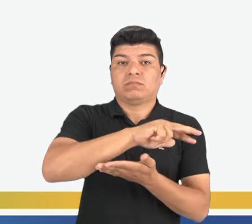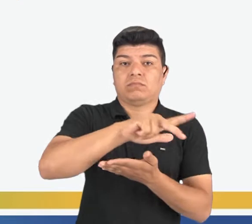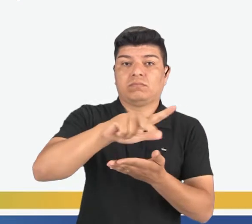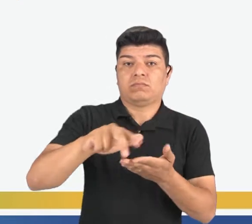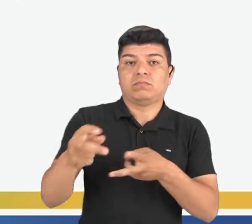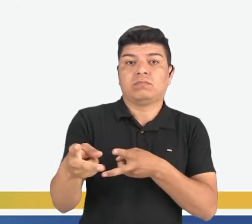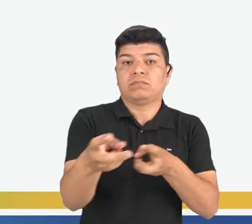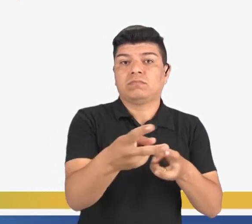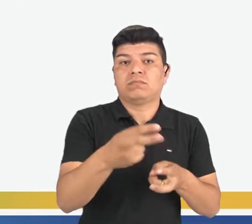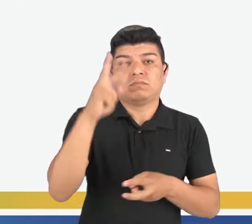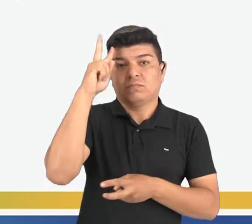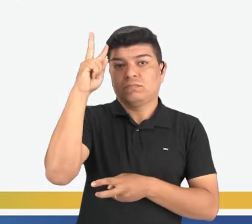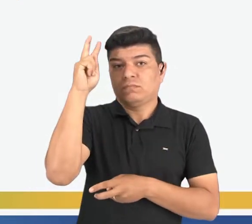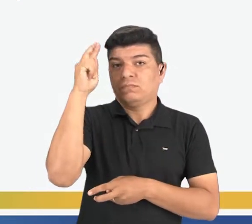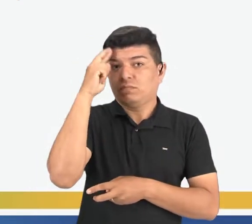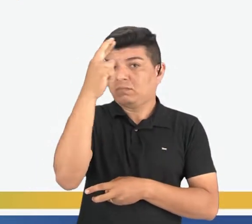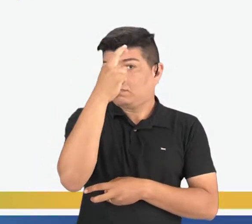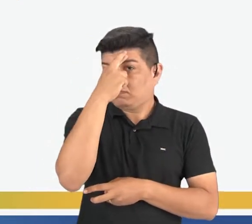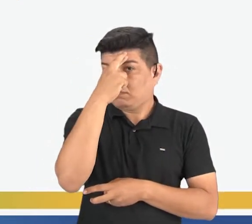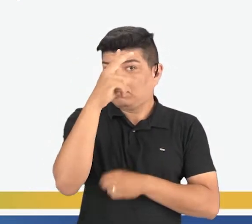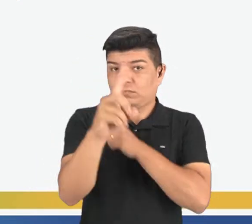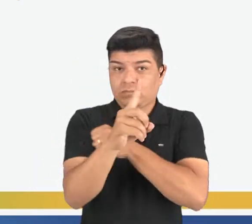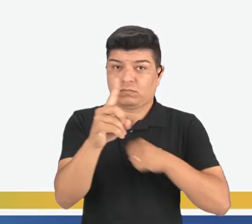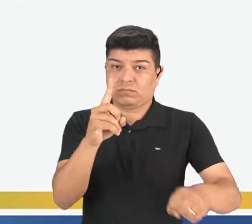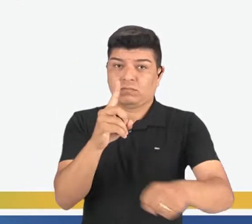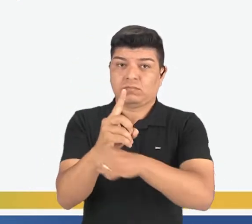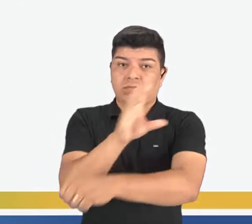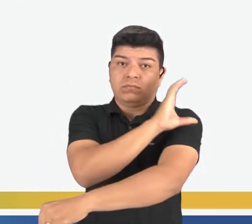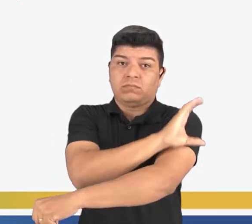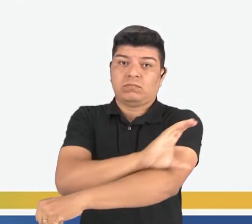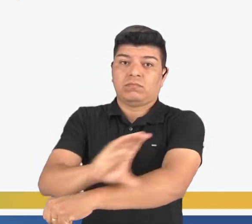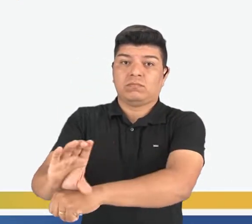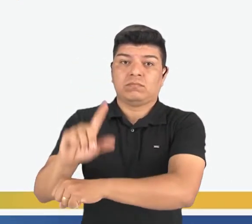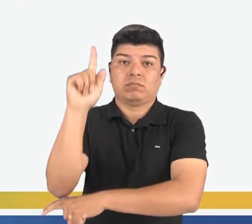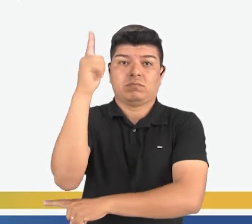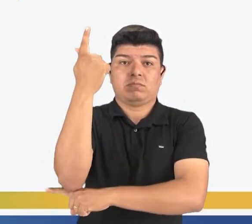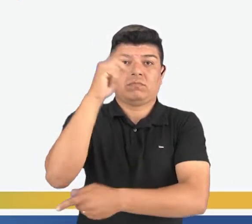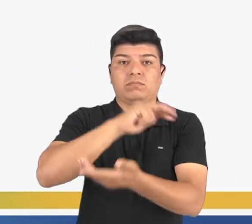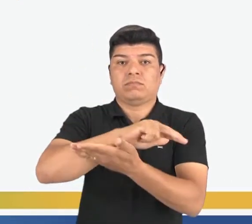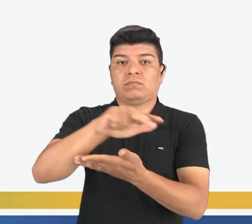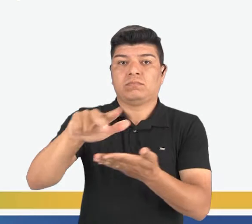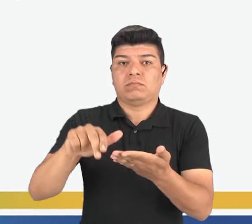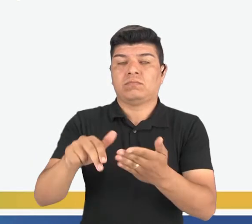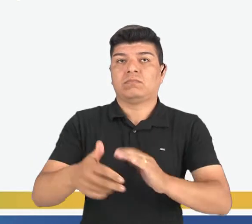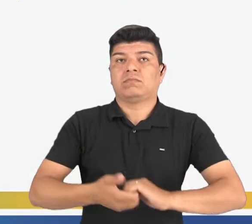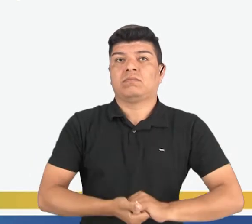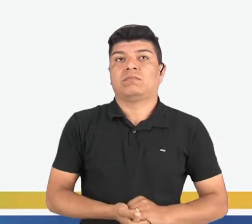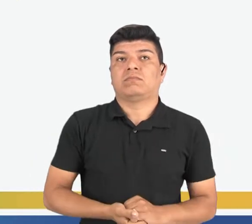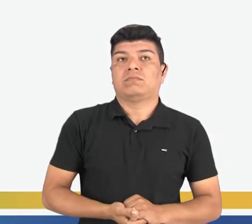aspectos históricos, sociais, culturais, geográficos, entre outros.